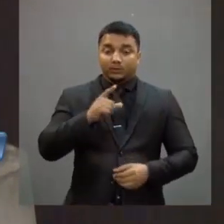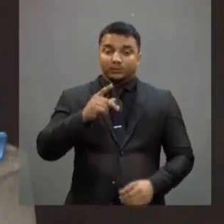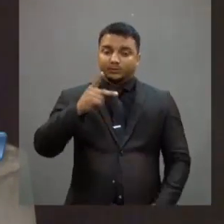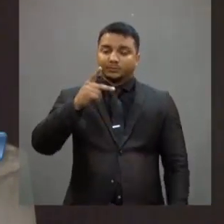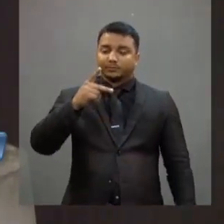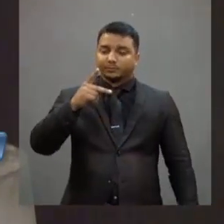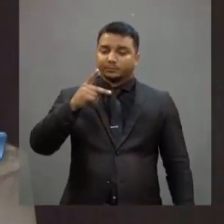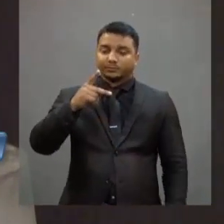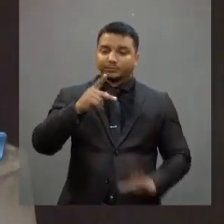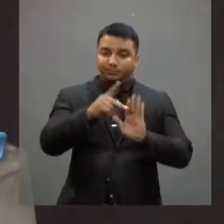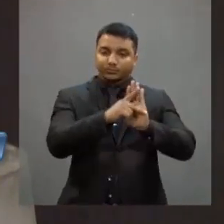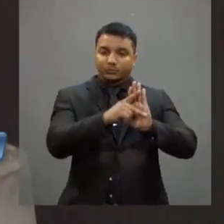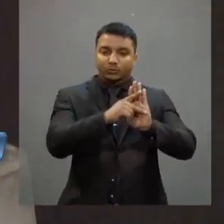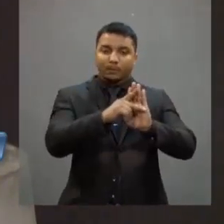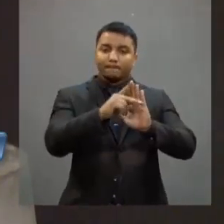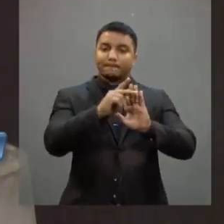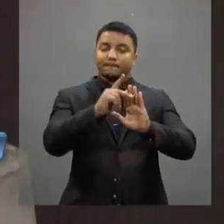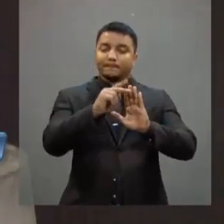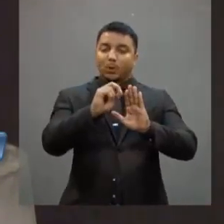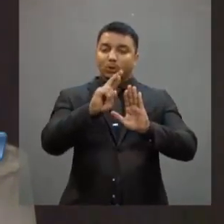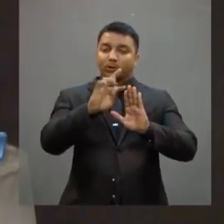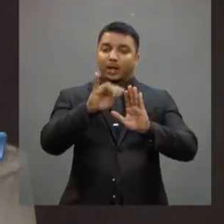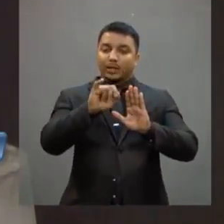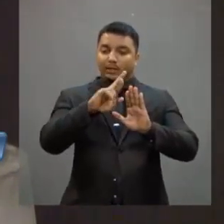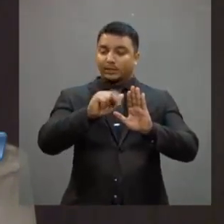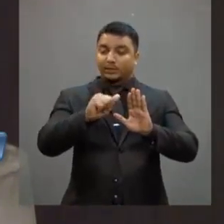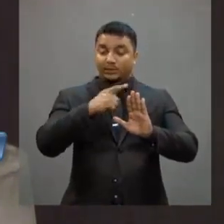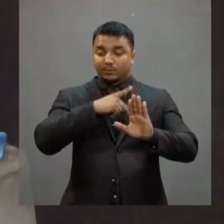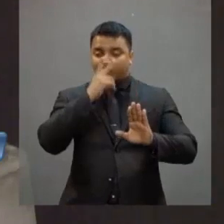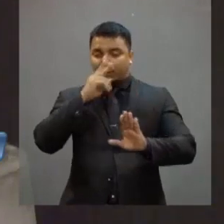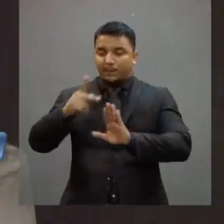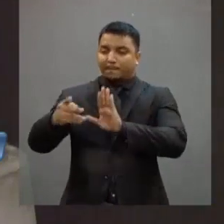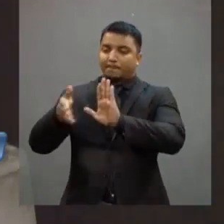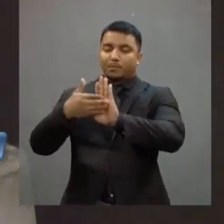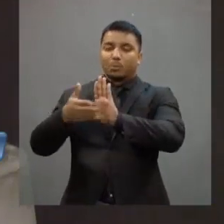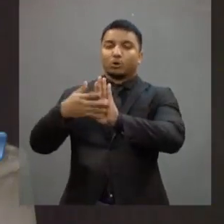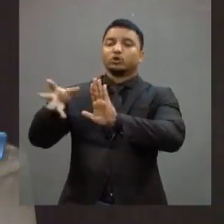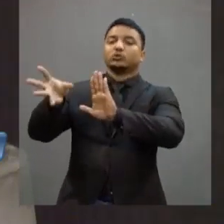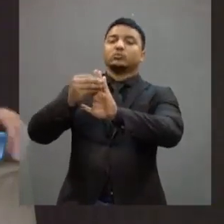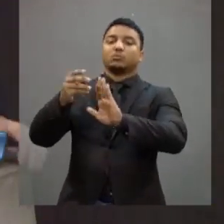que a PEC paralela tenha sido aprovada,